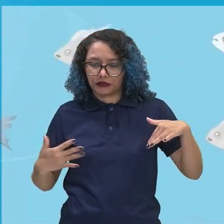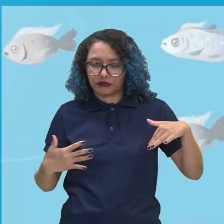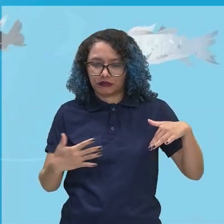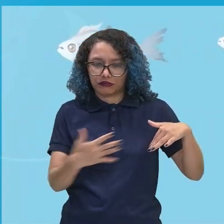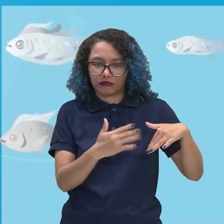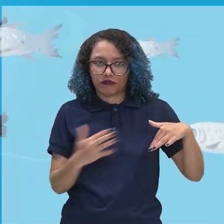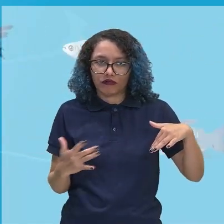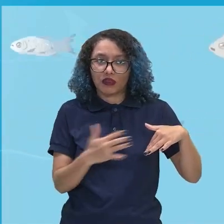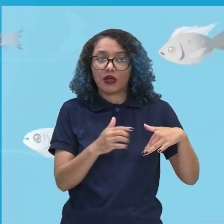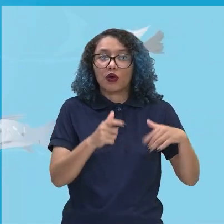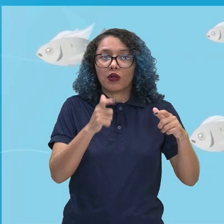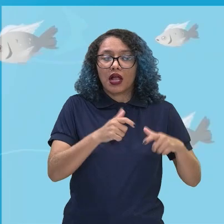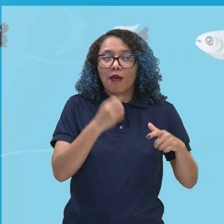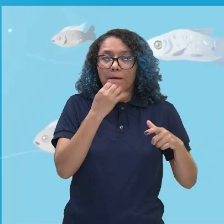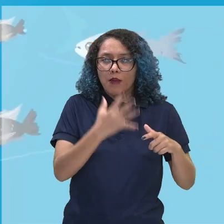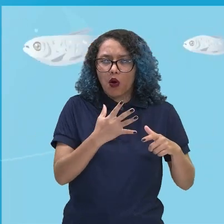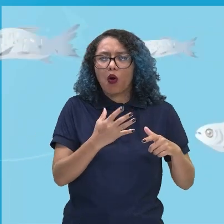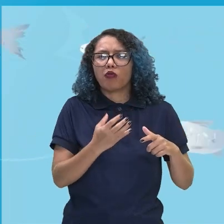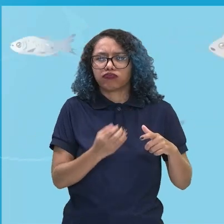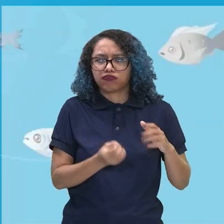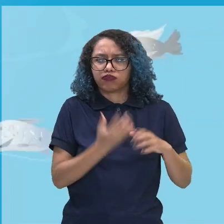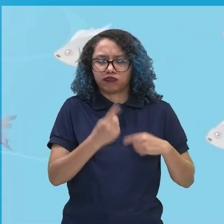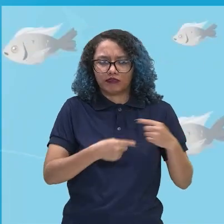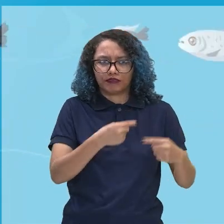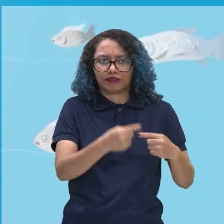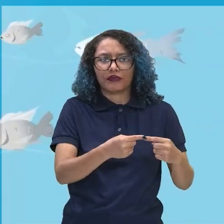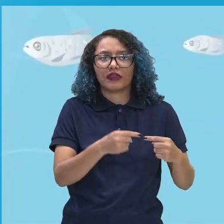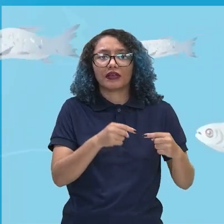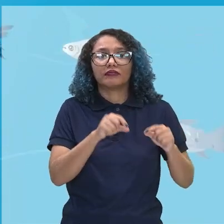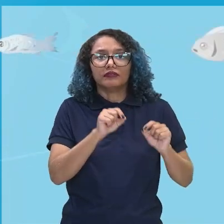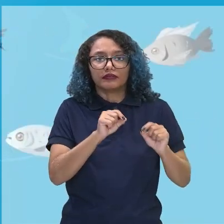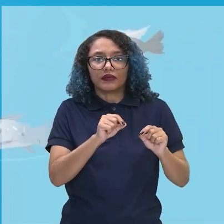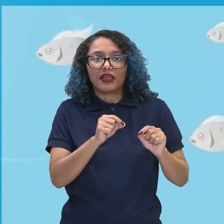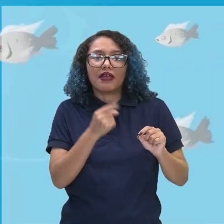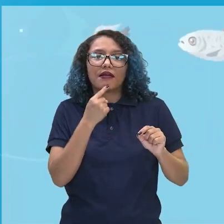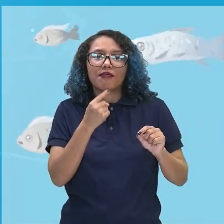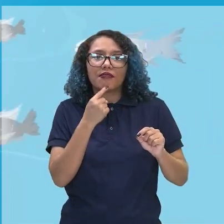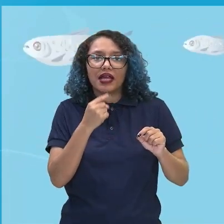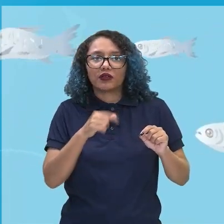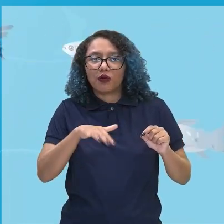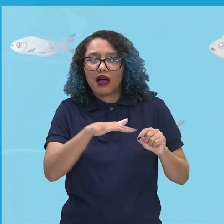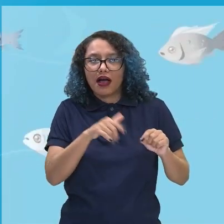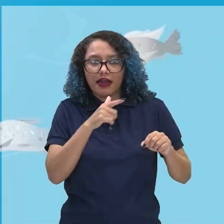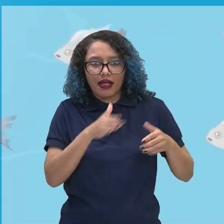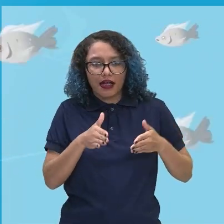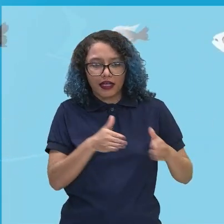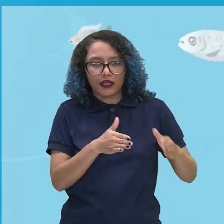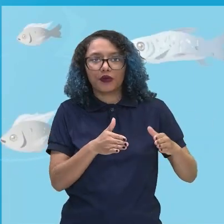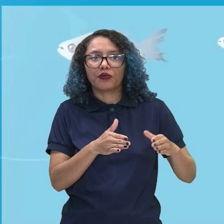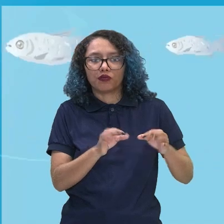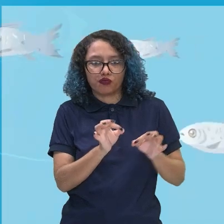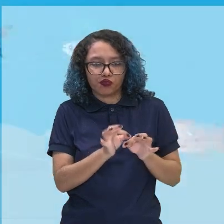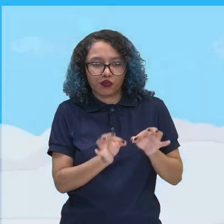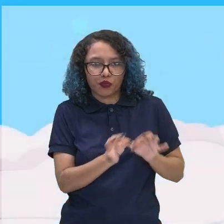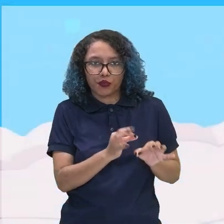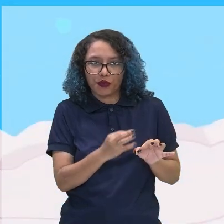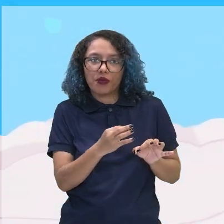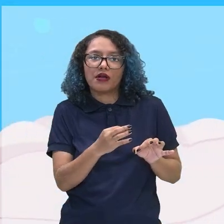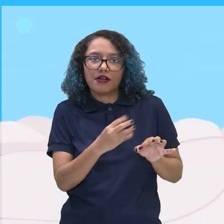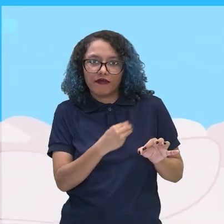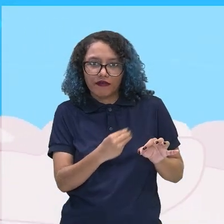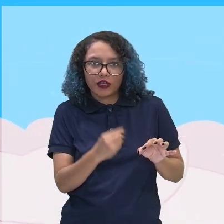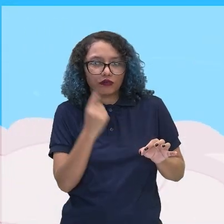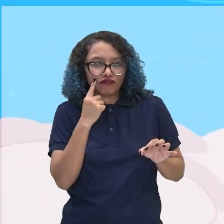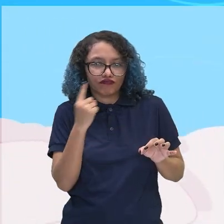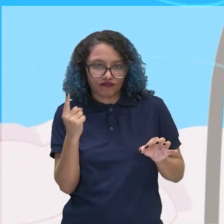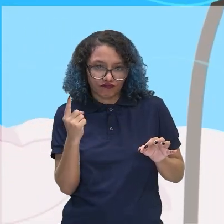reprodução. Em um rio preservado, eles chegam perto das cabeceiras dos rios e lá depositam suas ovas. A